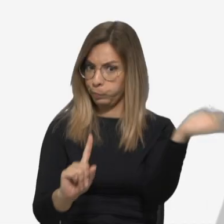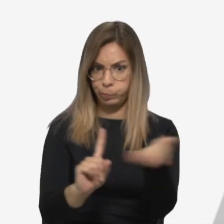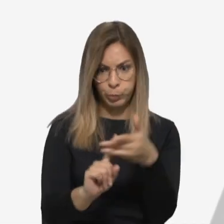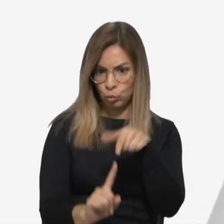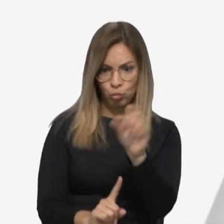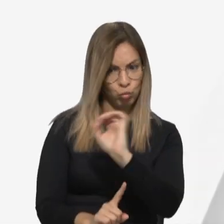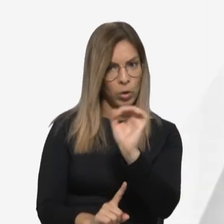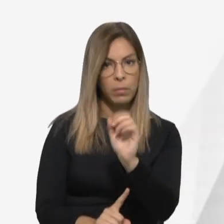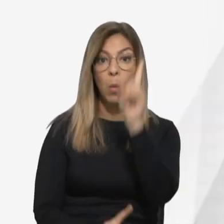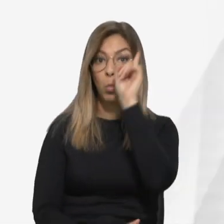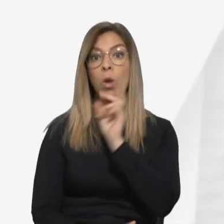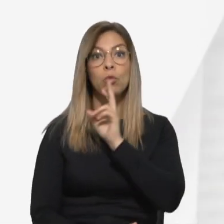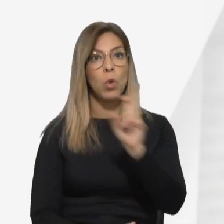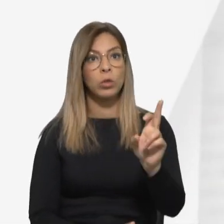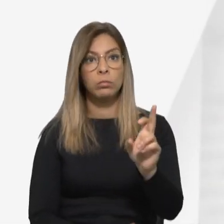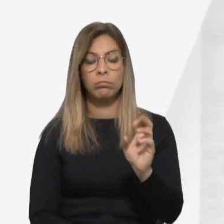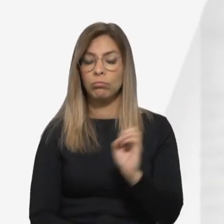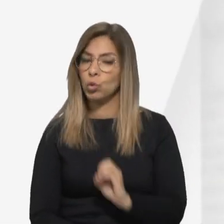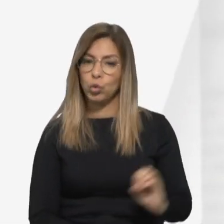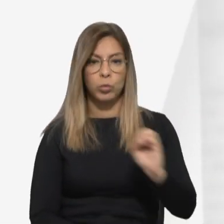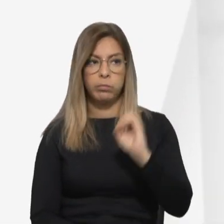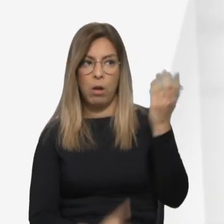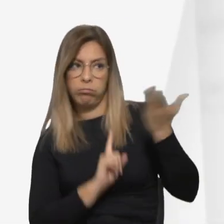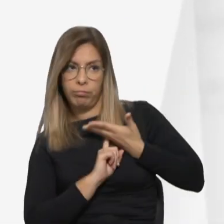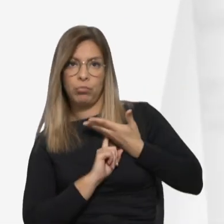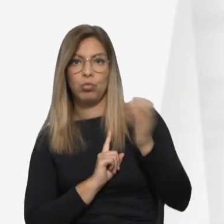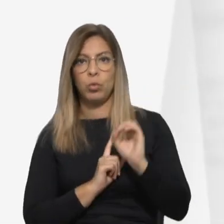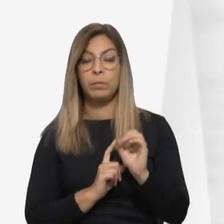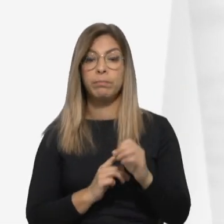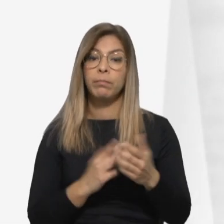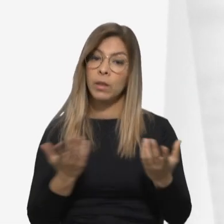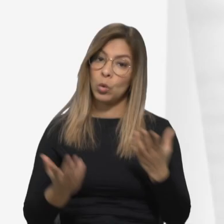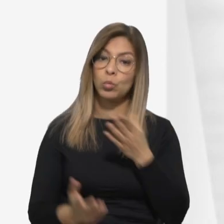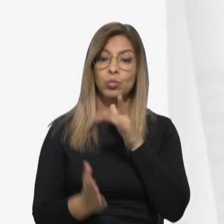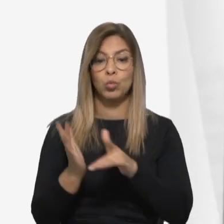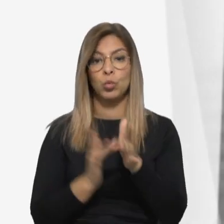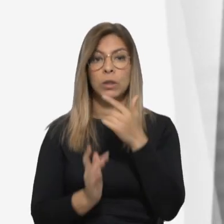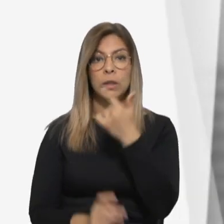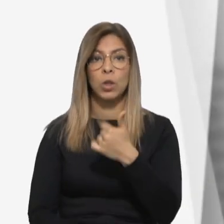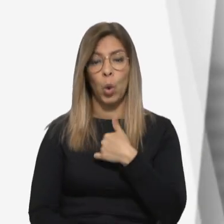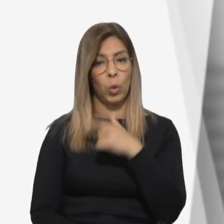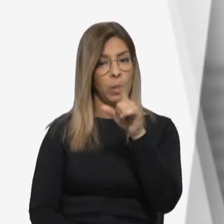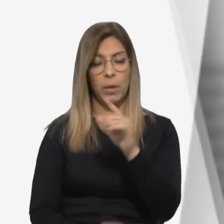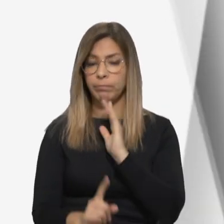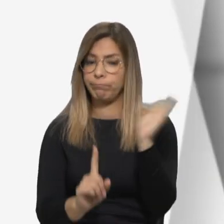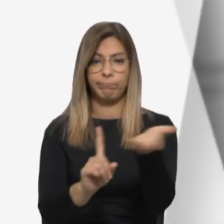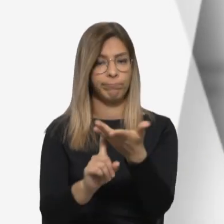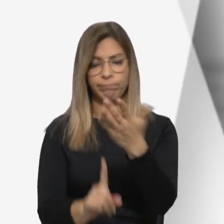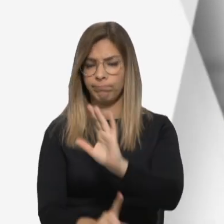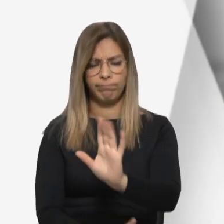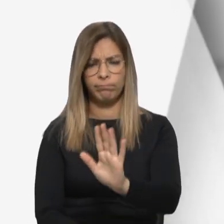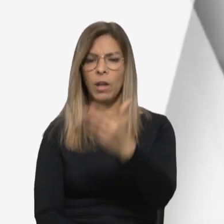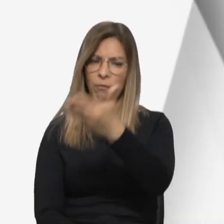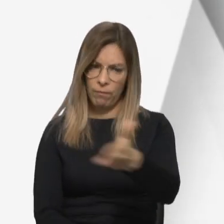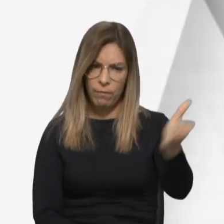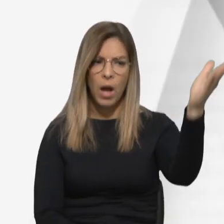Ela respondeu: Ninguém, Senhor. Disse então Jesus: Nem eu te condeno. Vai e não